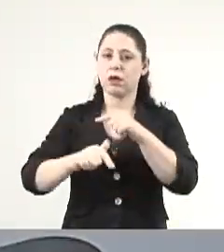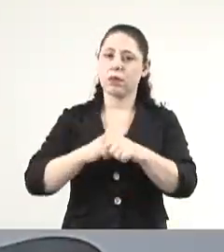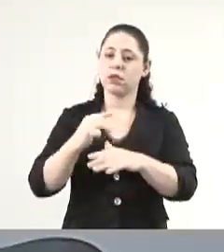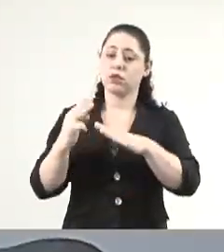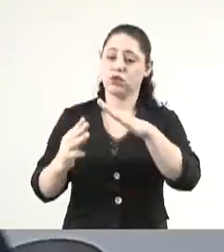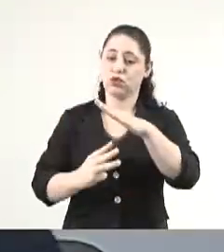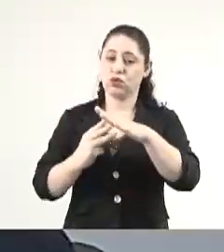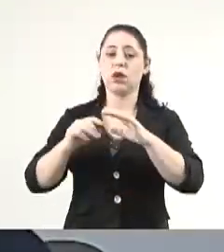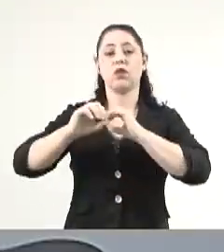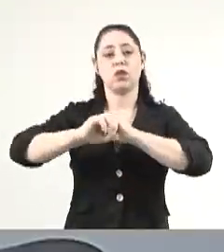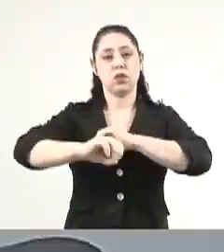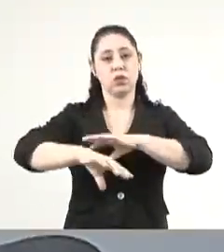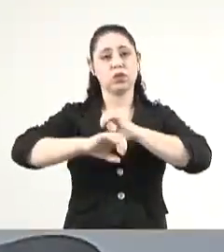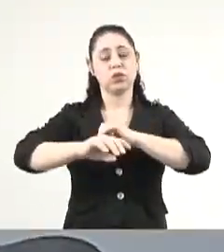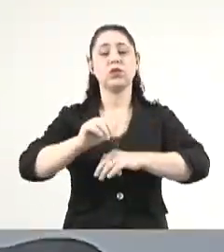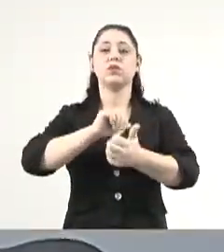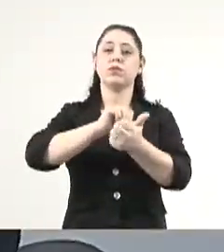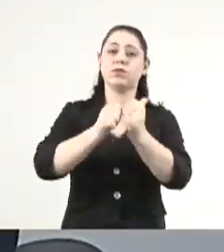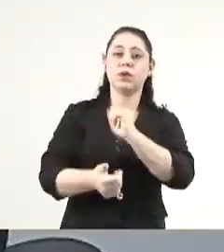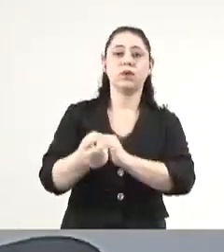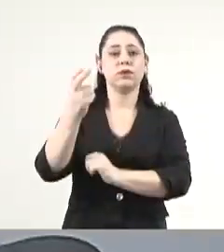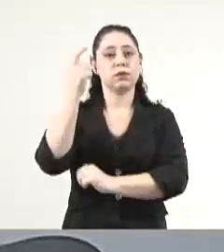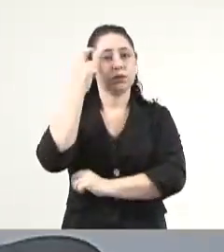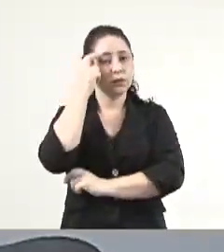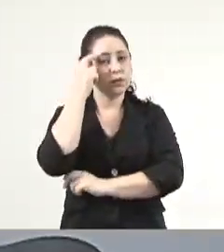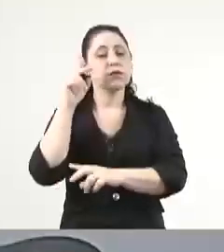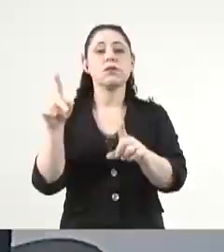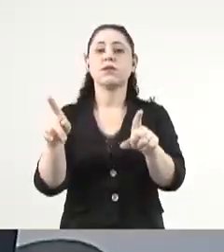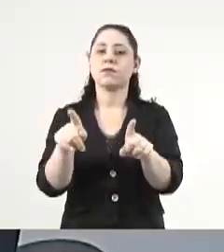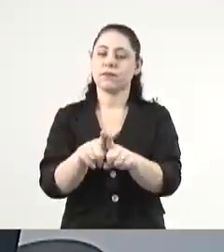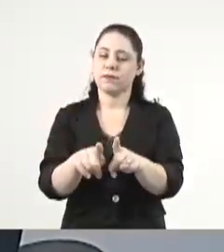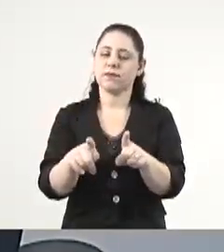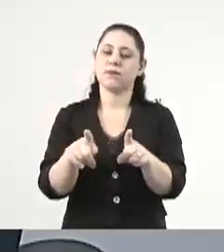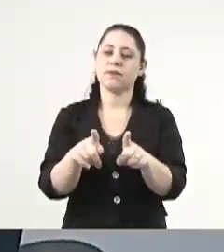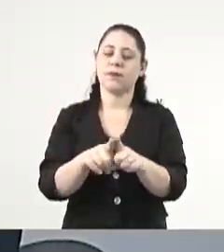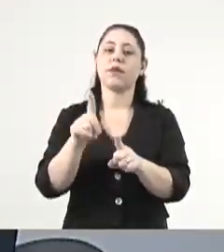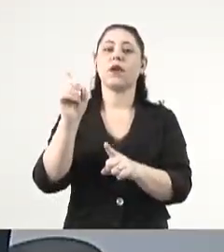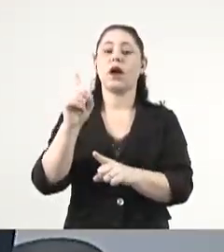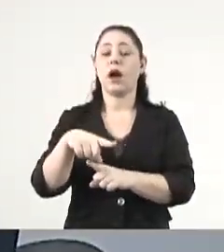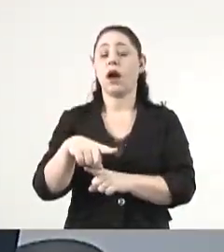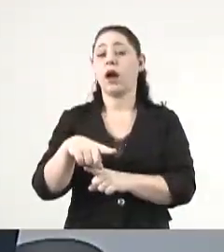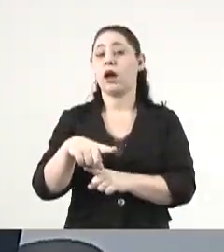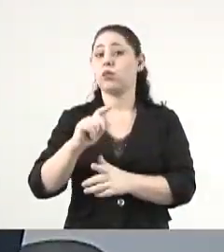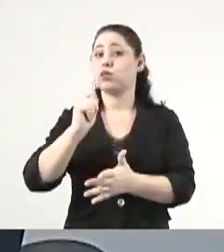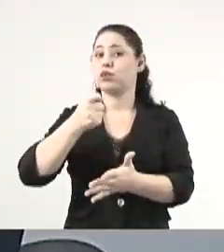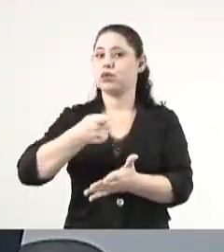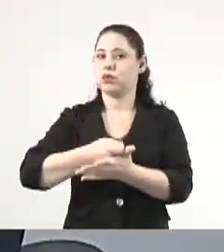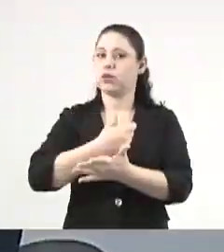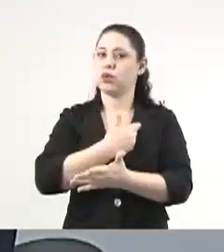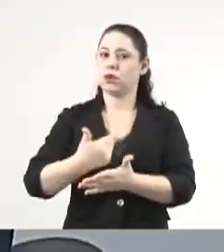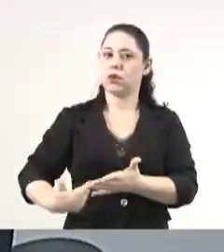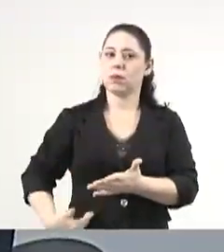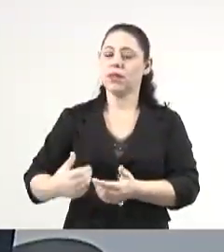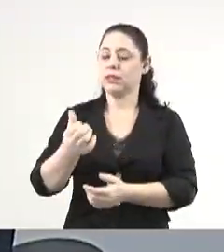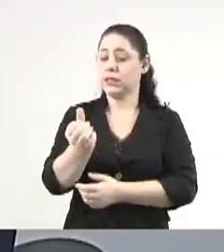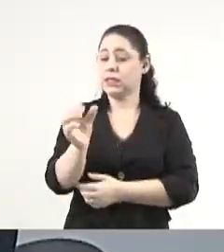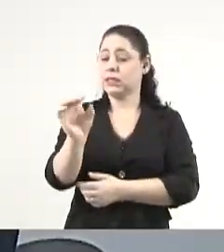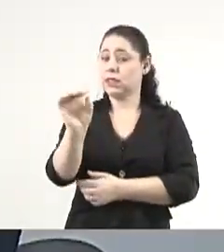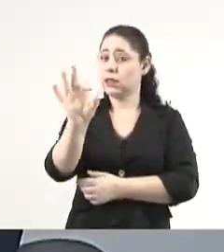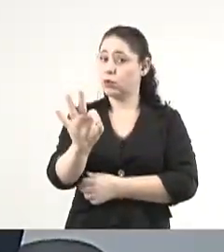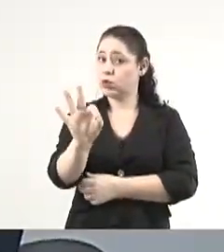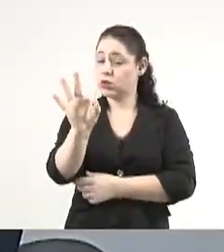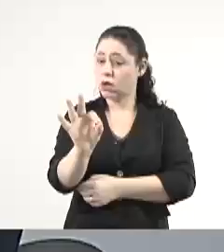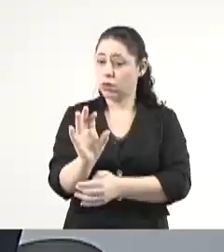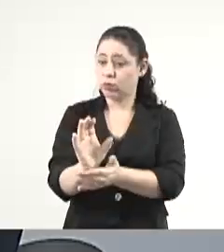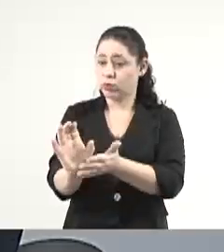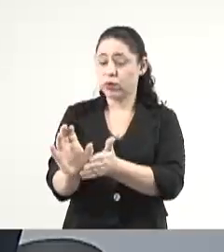setor, destinada à educação, ao esporte, à cultura e também, e é essa uma exigência do governo, que 60% dos recursos